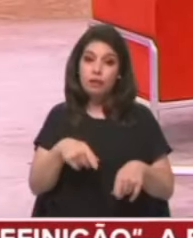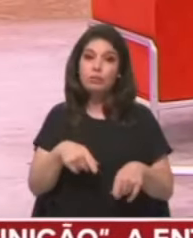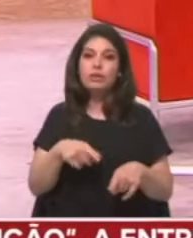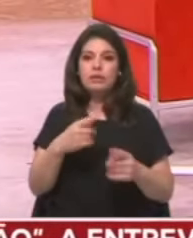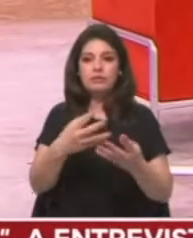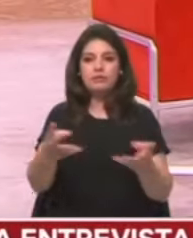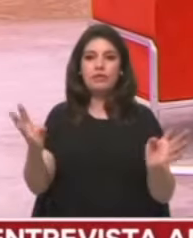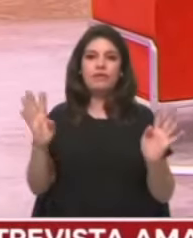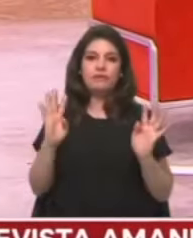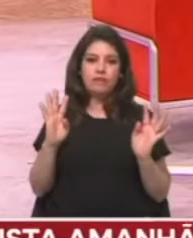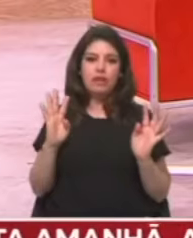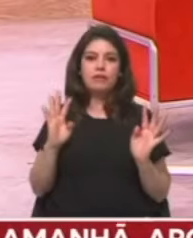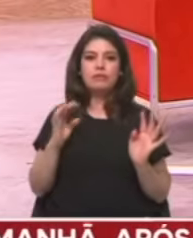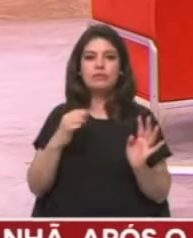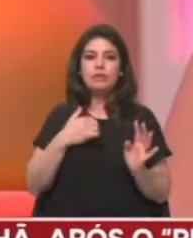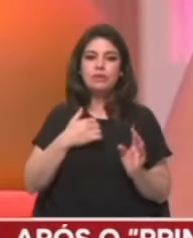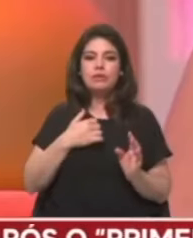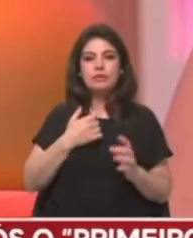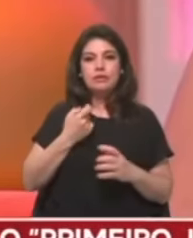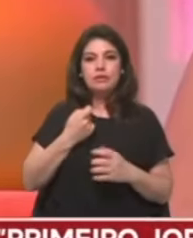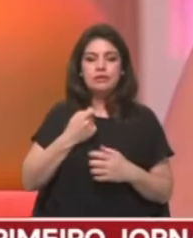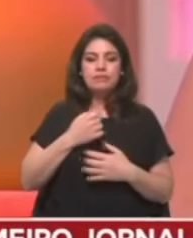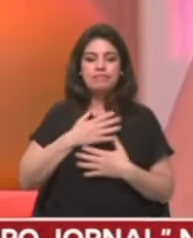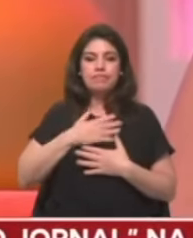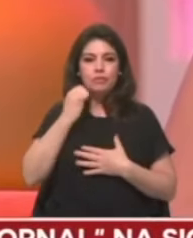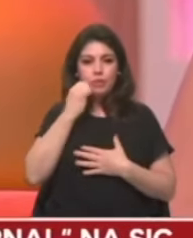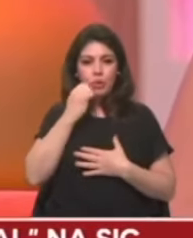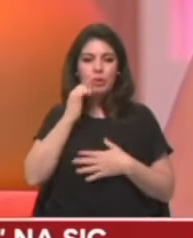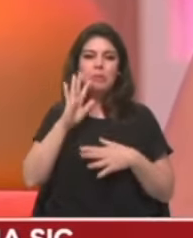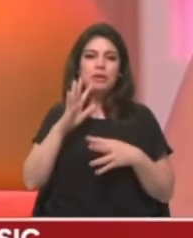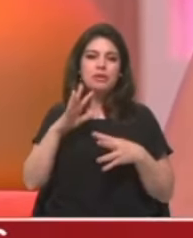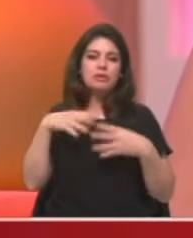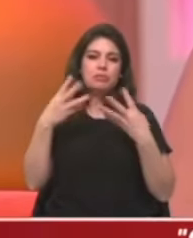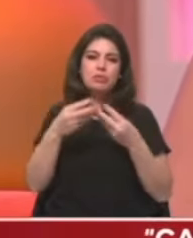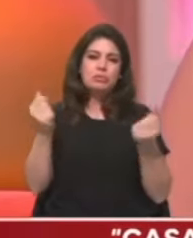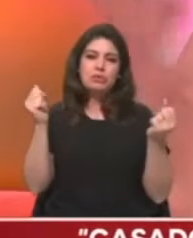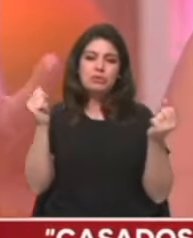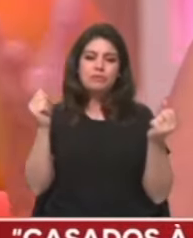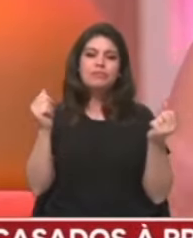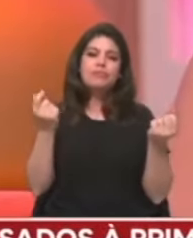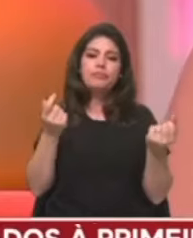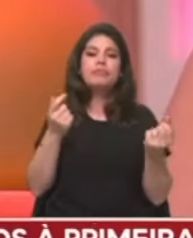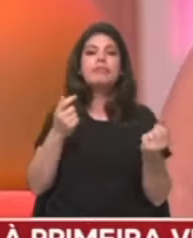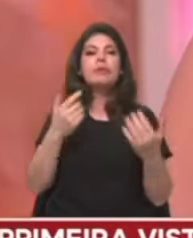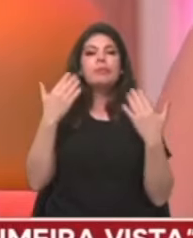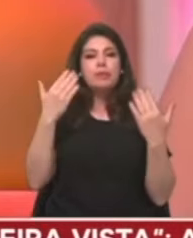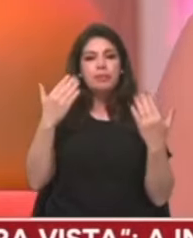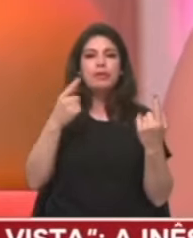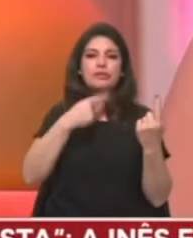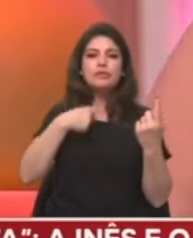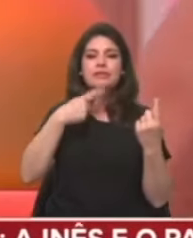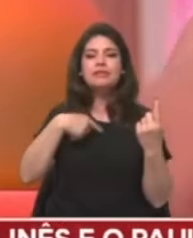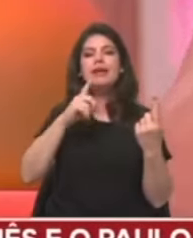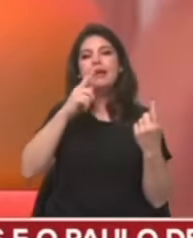trancado e custou-me um pouco por isso, mas os parabéns já foram dados às pessoas mais especiais, que é os que me